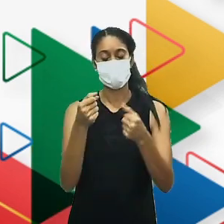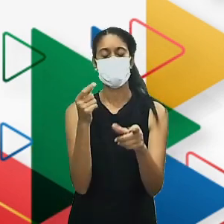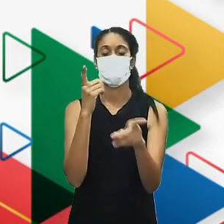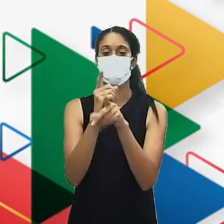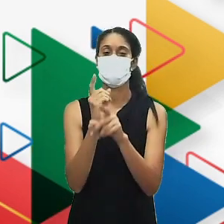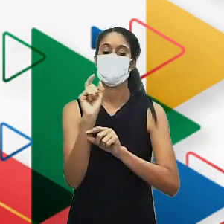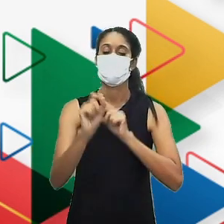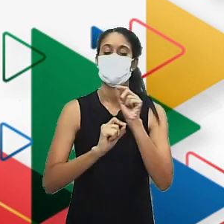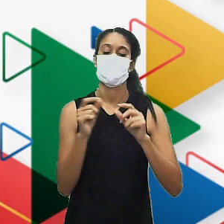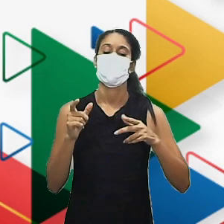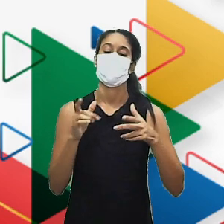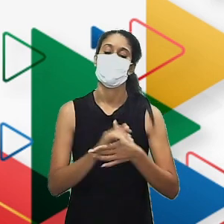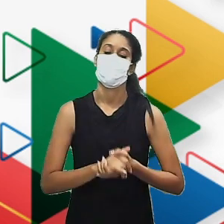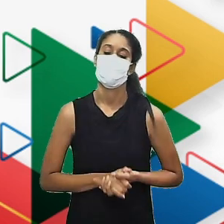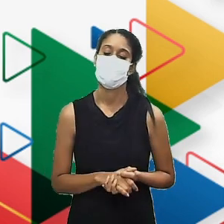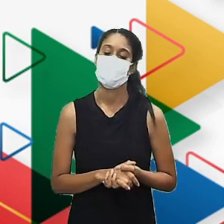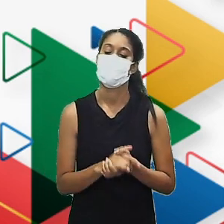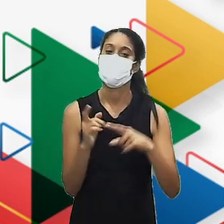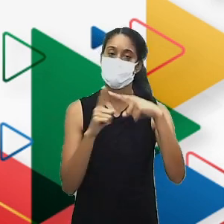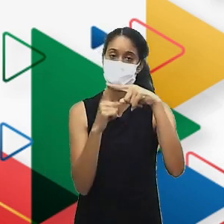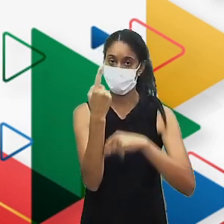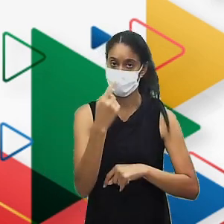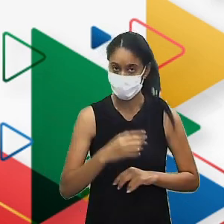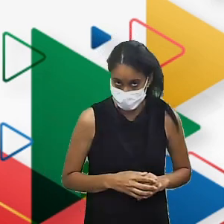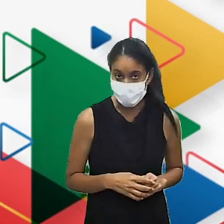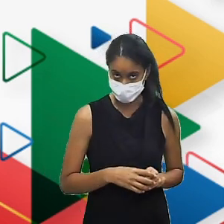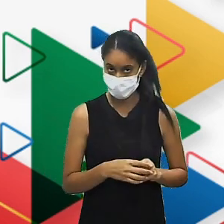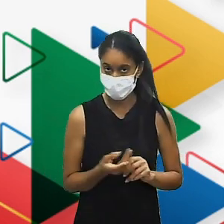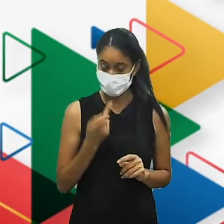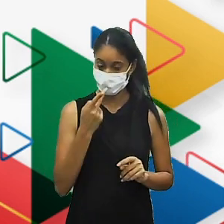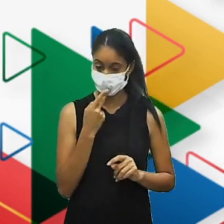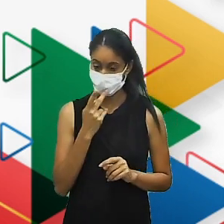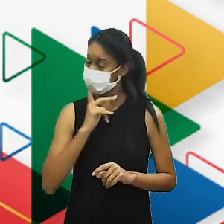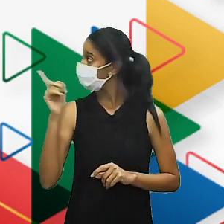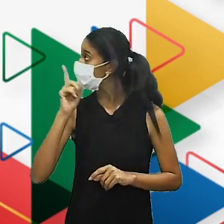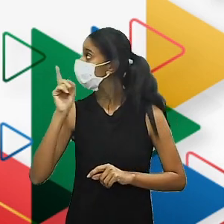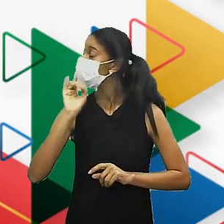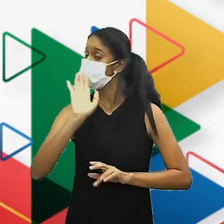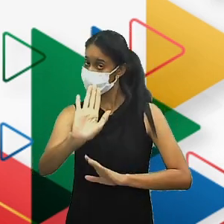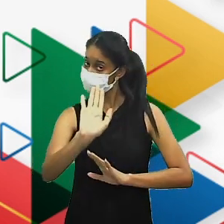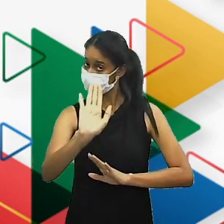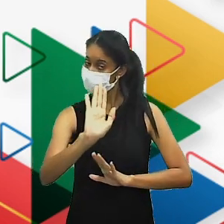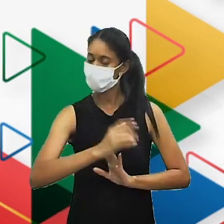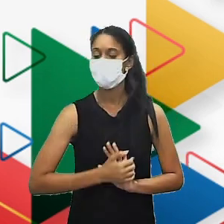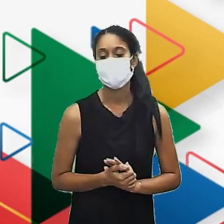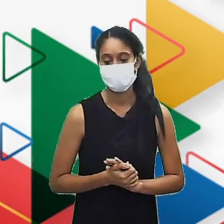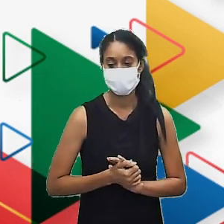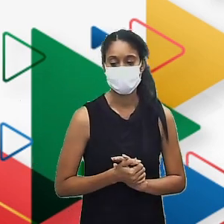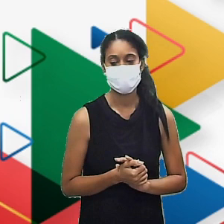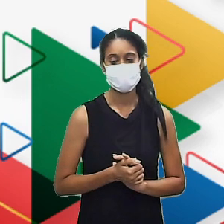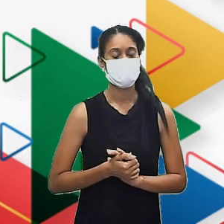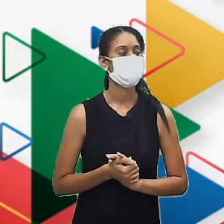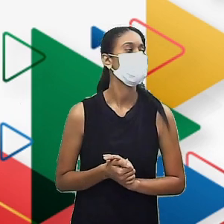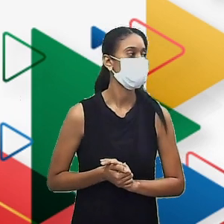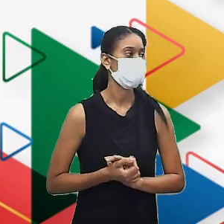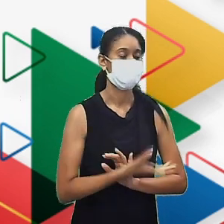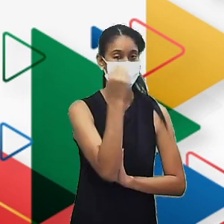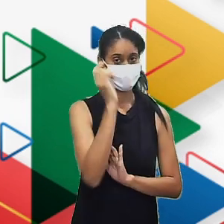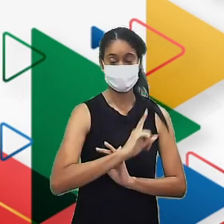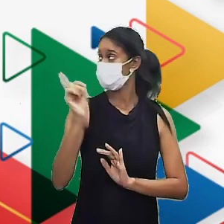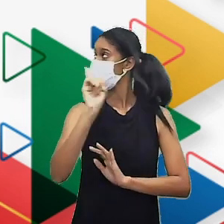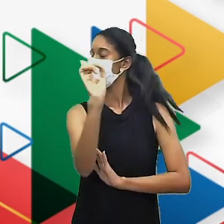carga, cadê a caneta aqui? Com carga mais 1. Vou falar desse carinha já, viu? Se você tiver, pense que eu esqueci dele não,